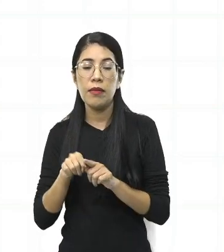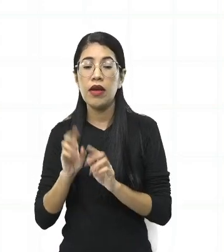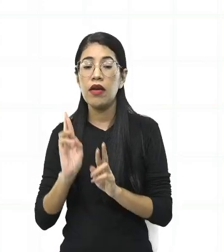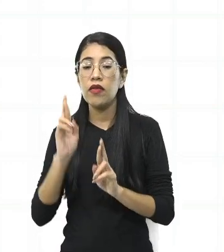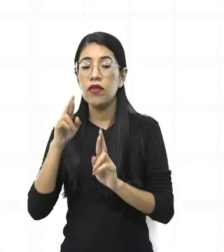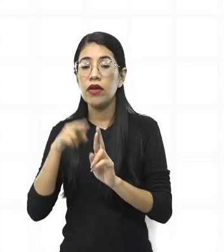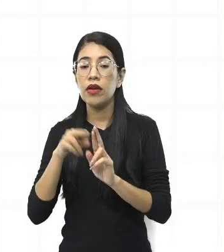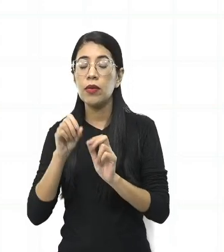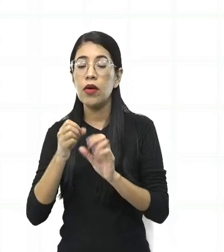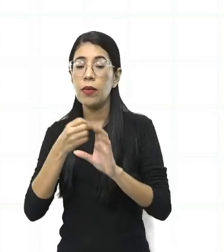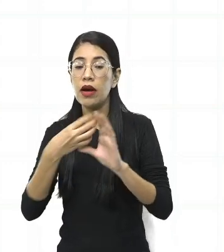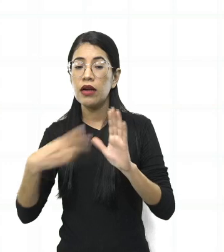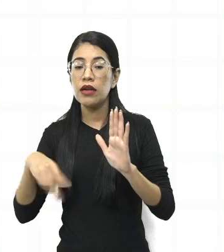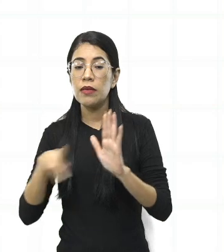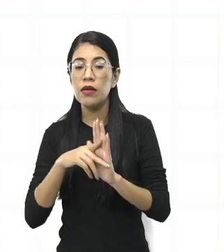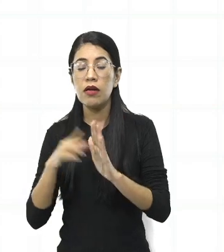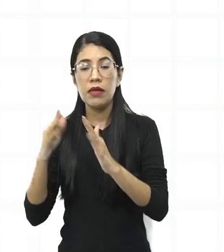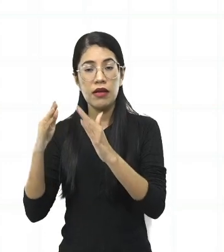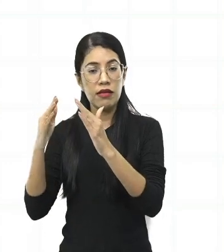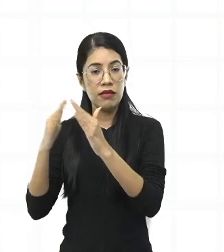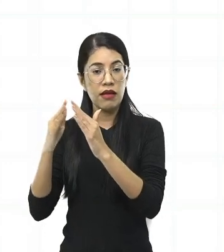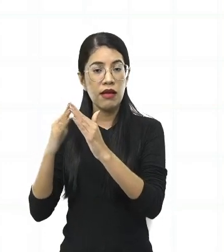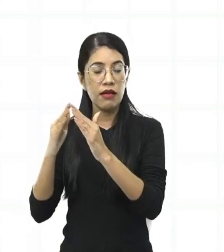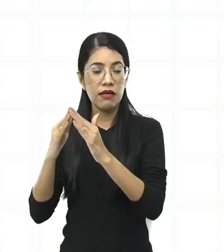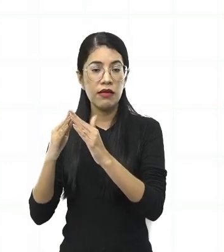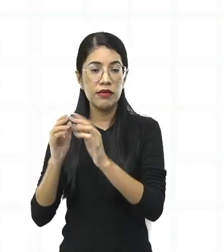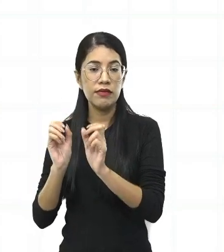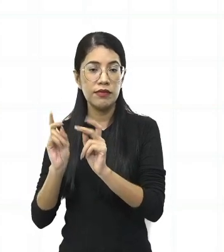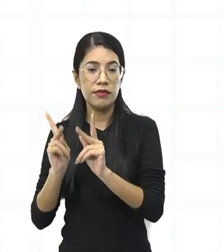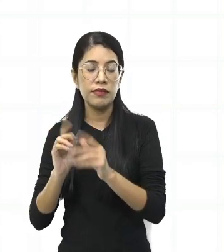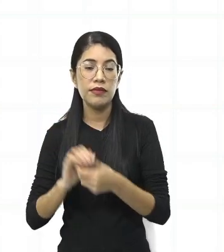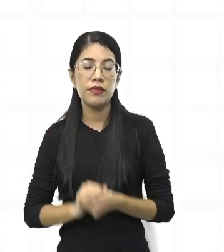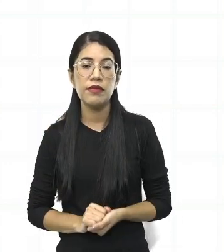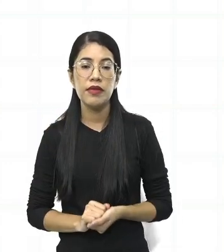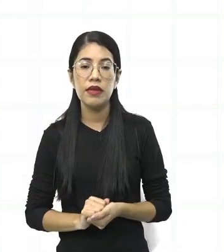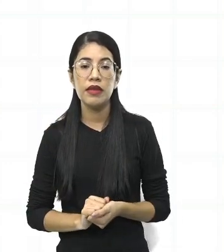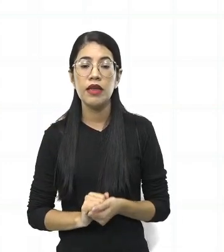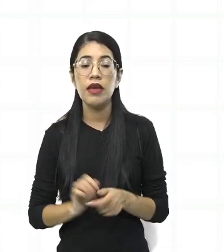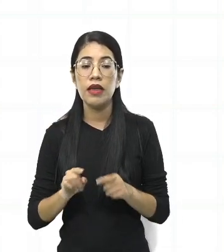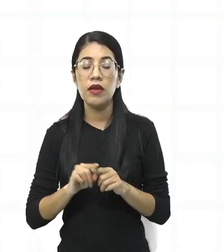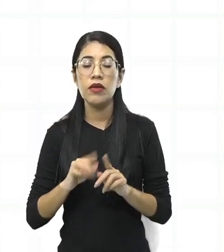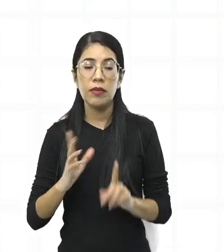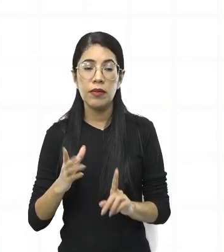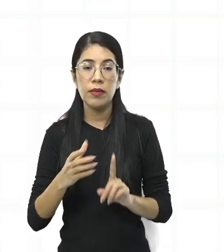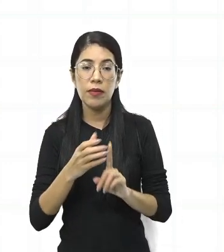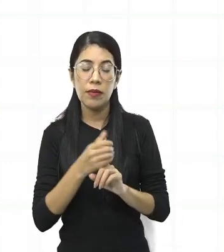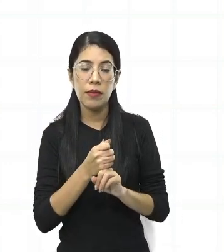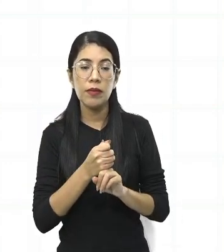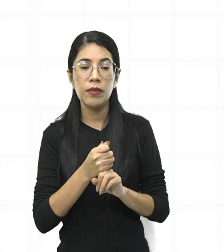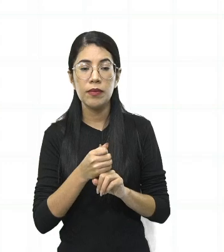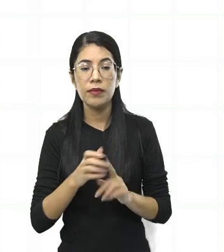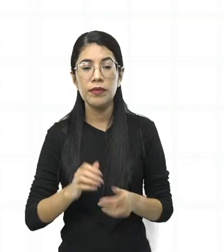ela, caracterizando, especificando a casa. Então, eles são adjuntos